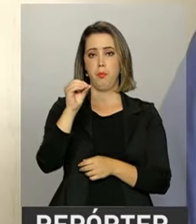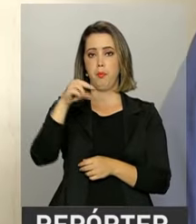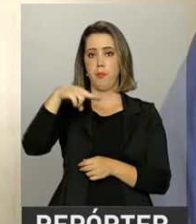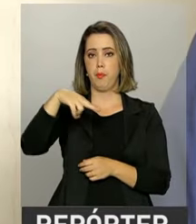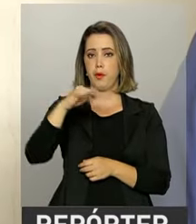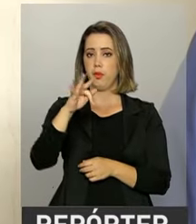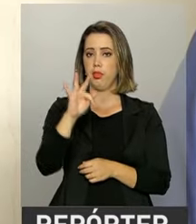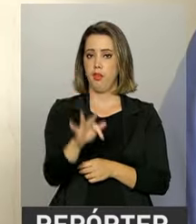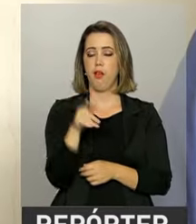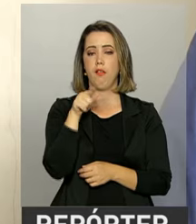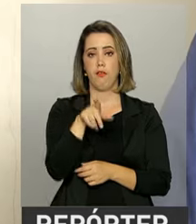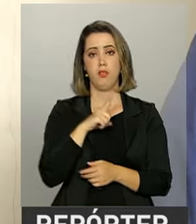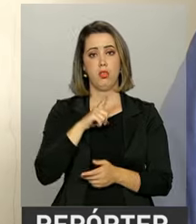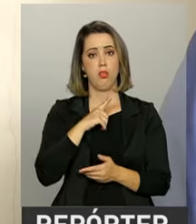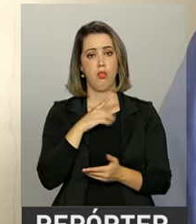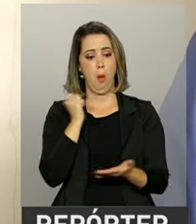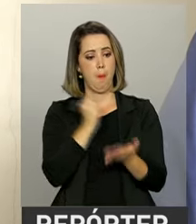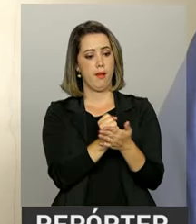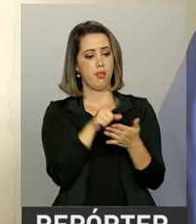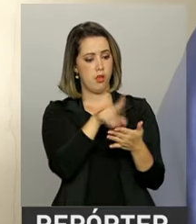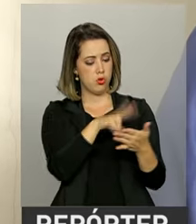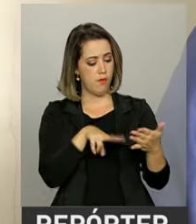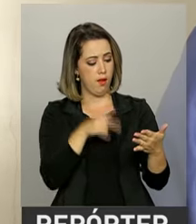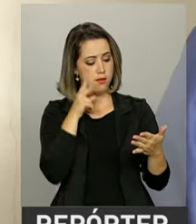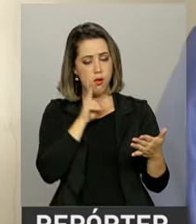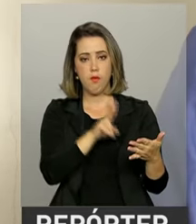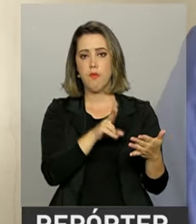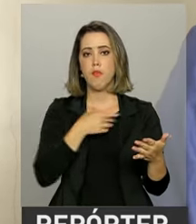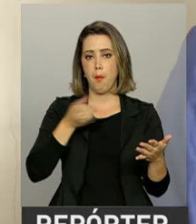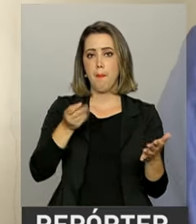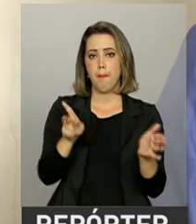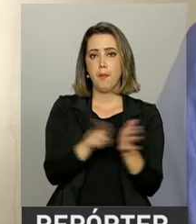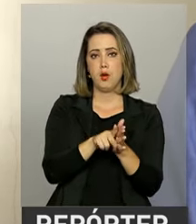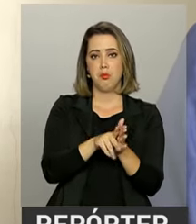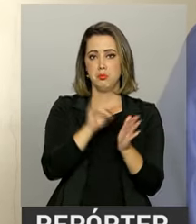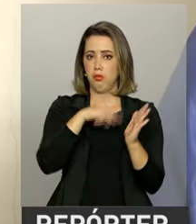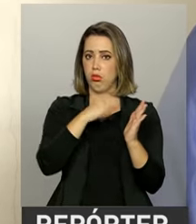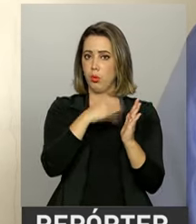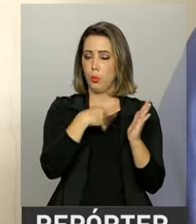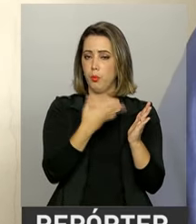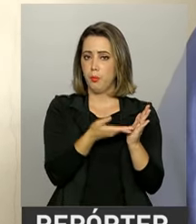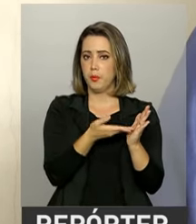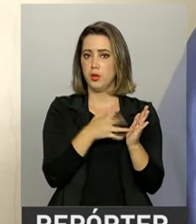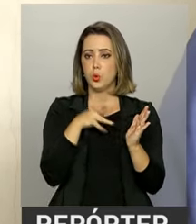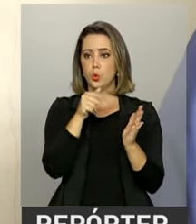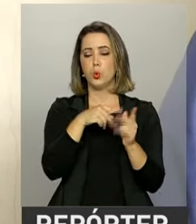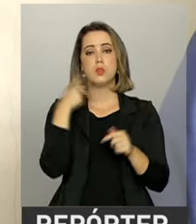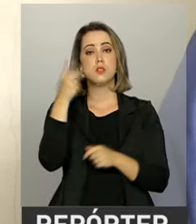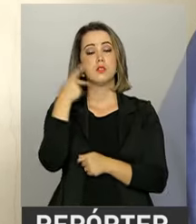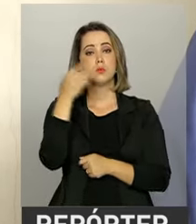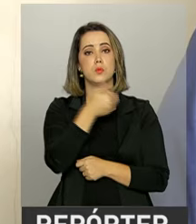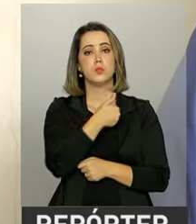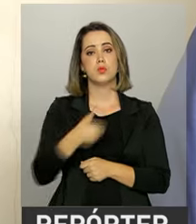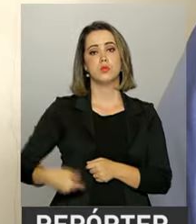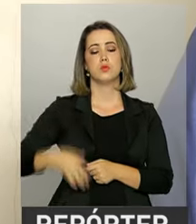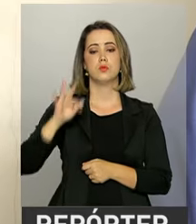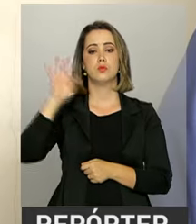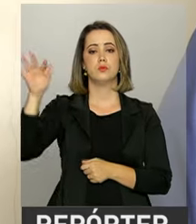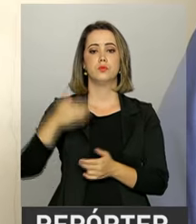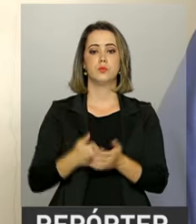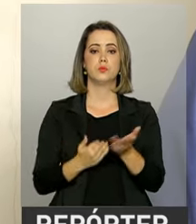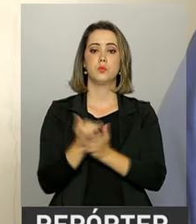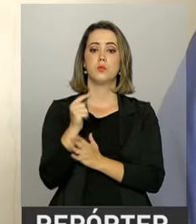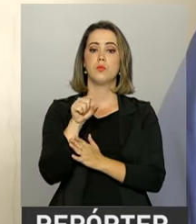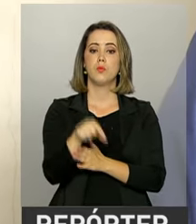sua identificação, ter a garantia da sua DAP e a possibilidade dele acessar a todas as políticas do governo federal, desde